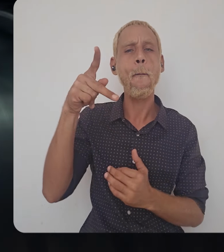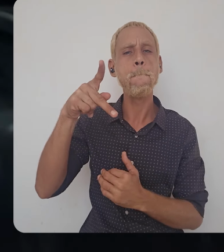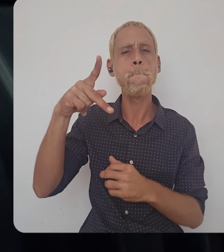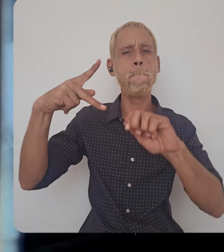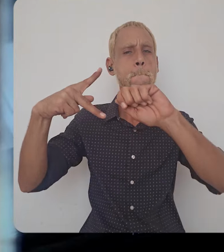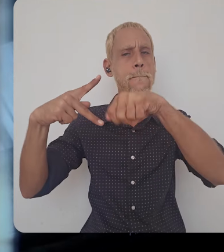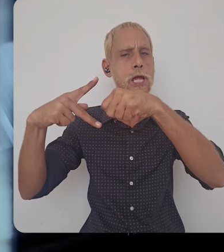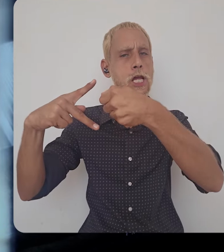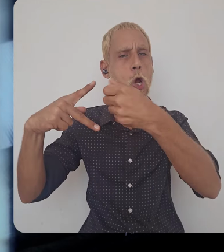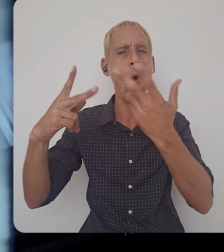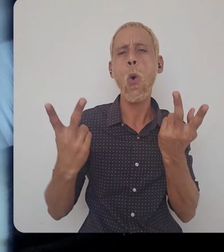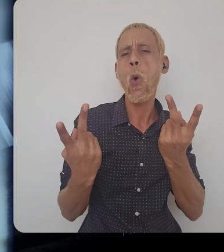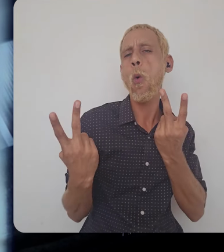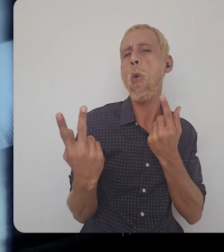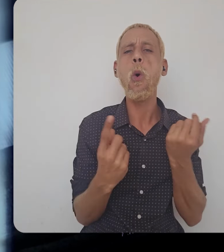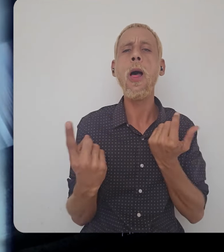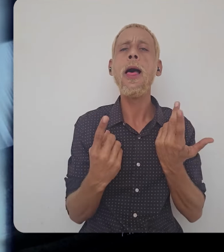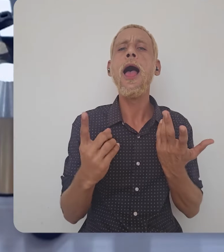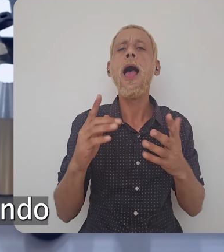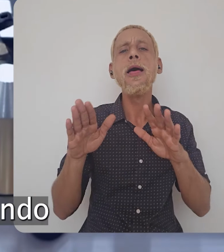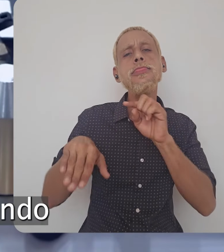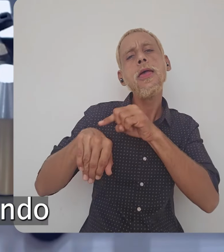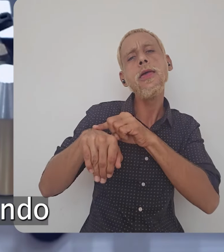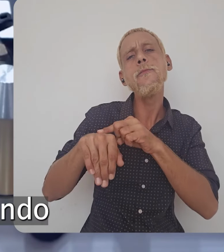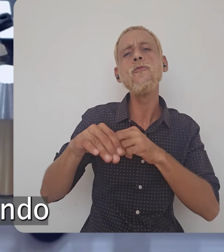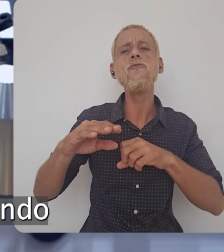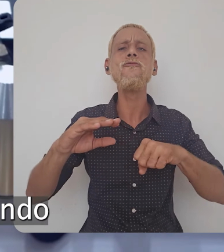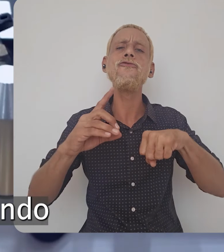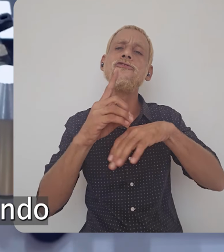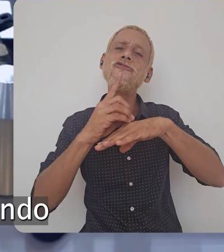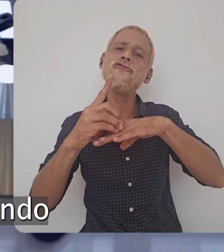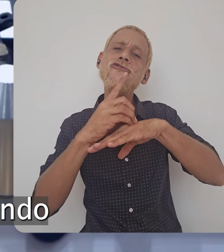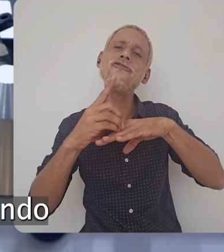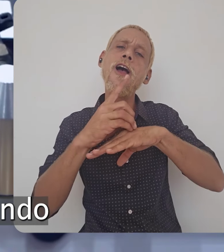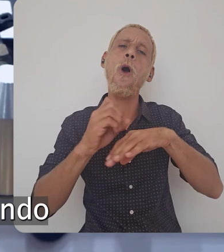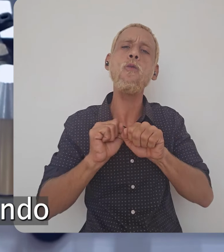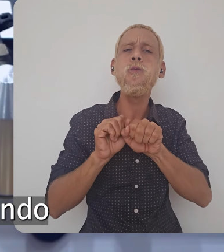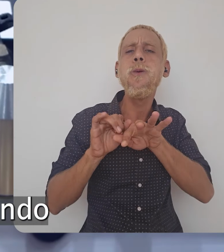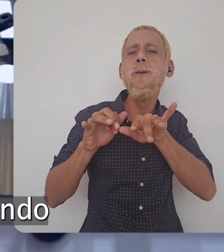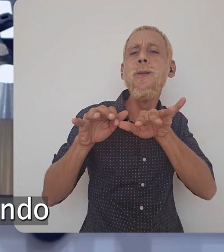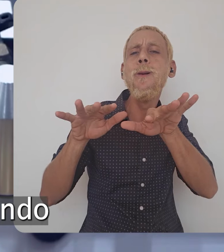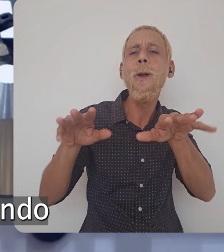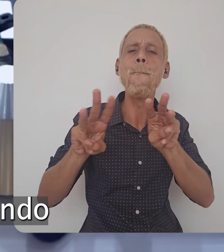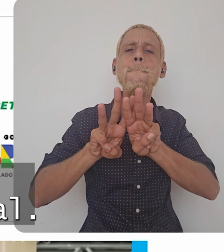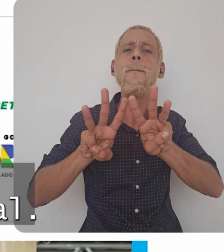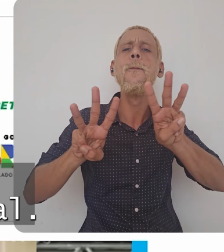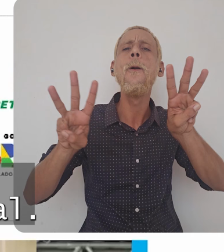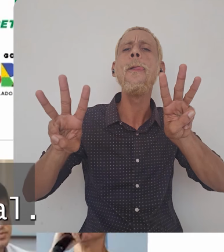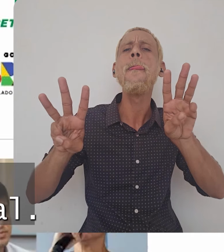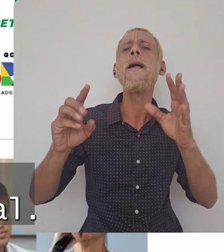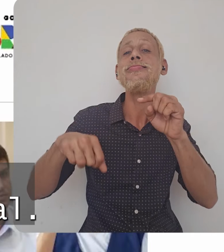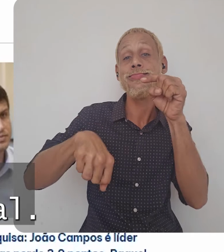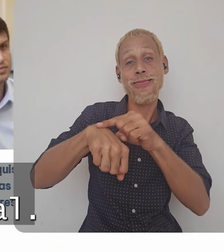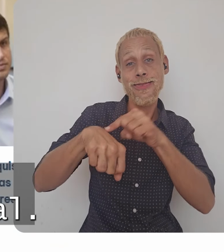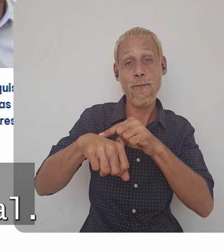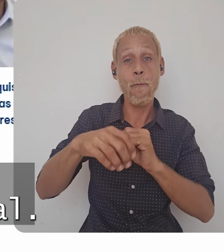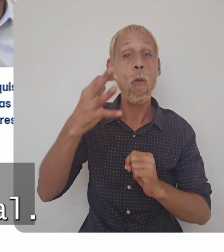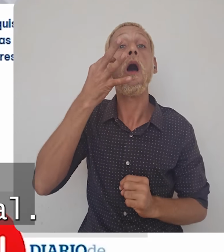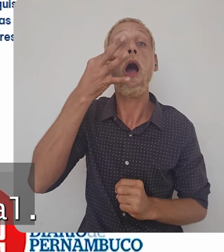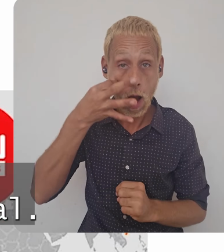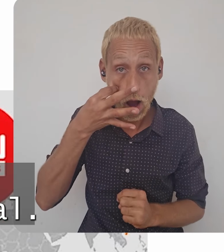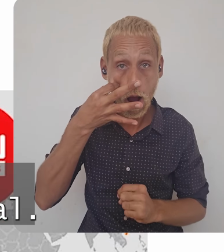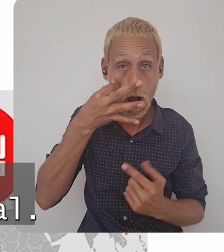offset, do papel ao pixel. O Diário entrou na era digital, expandindo sua atuação para um